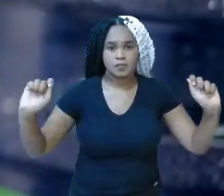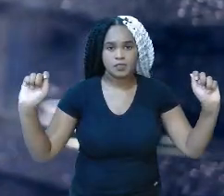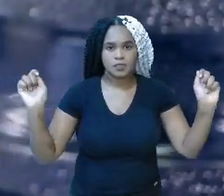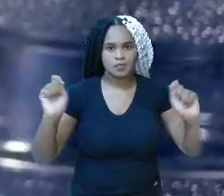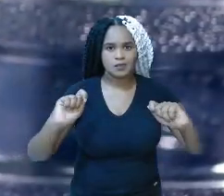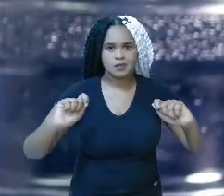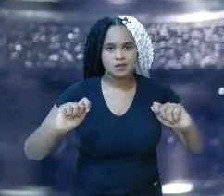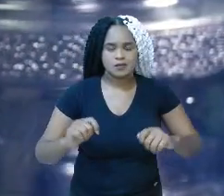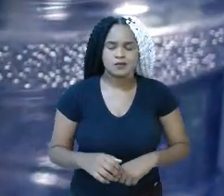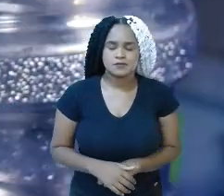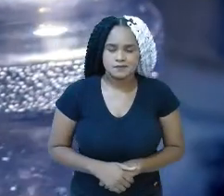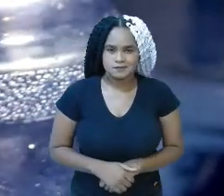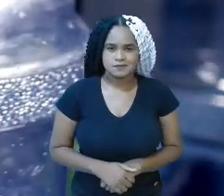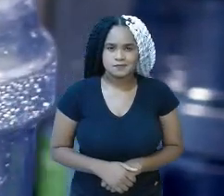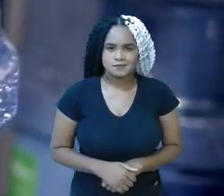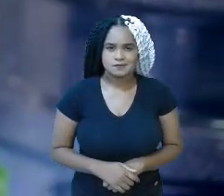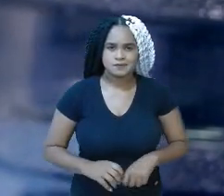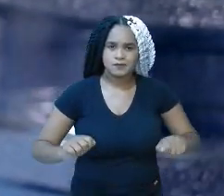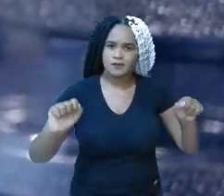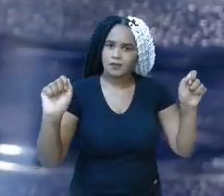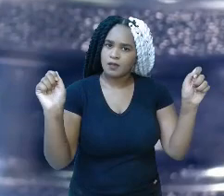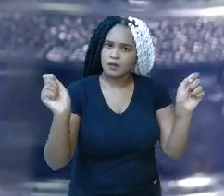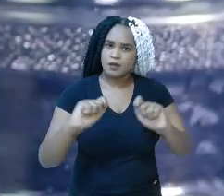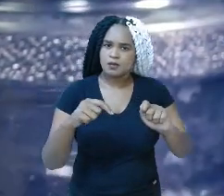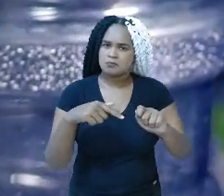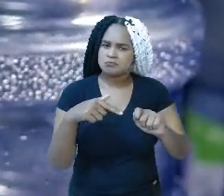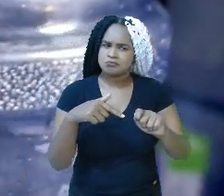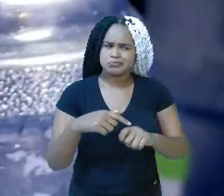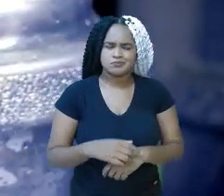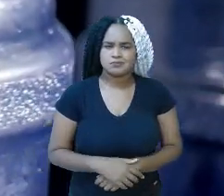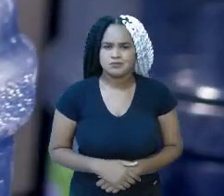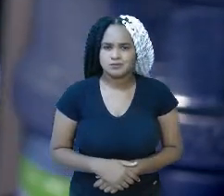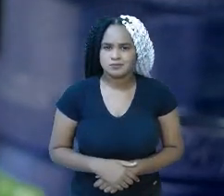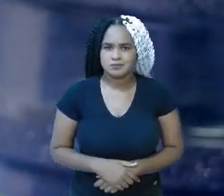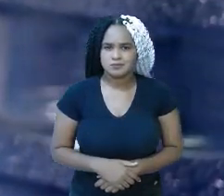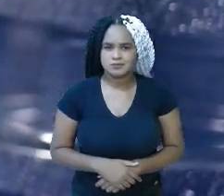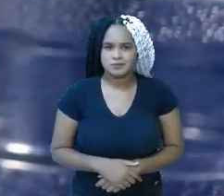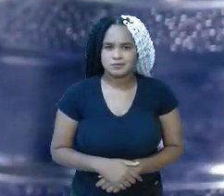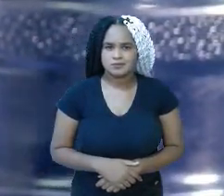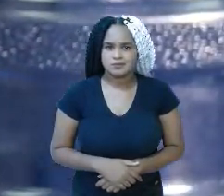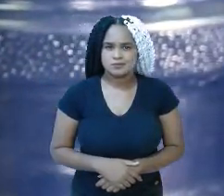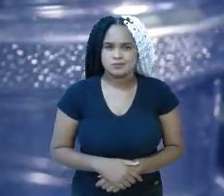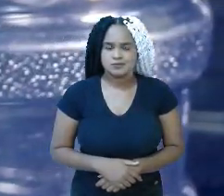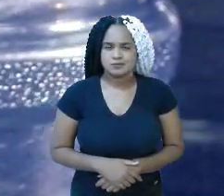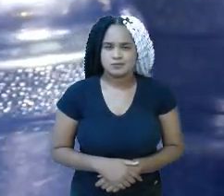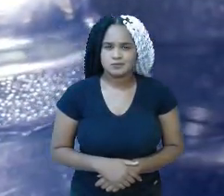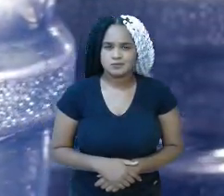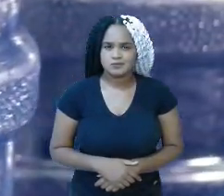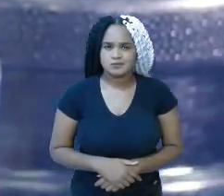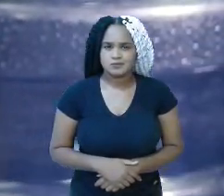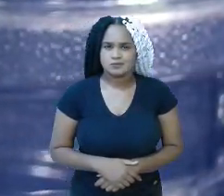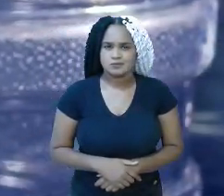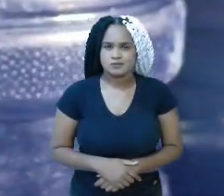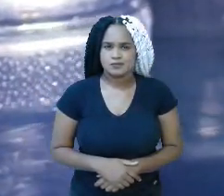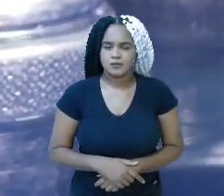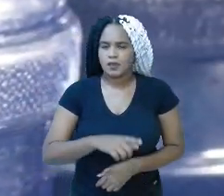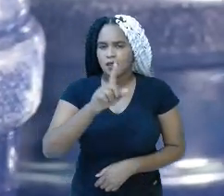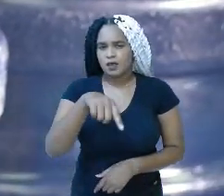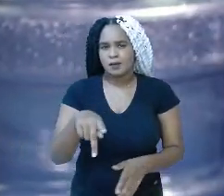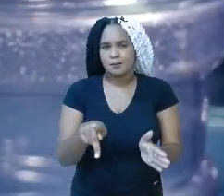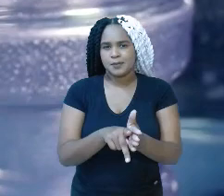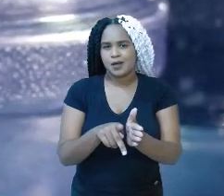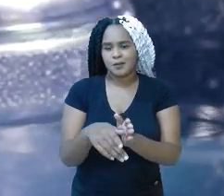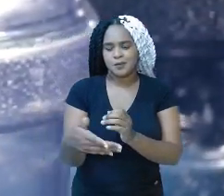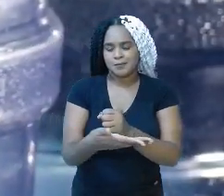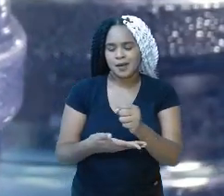Capacidade. Quando a gente fala de capacidade, a gente está falando de uma unidade básica, que é